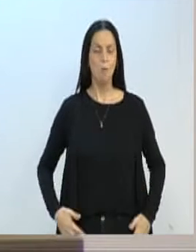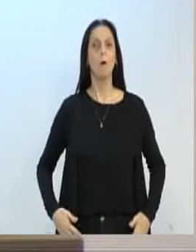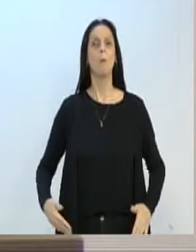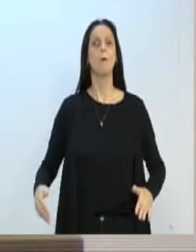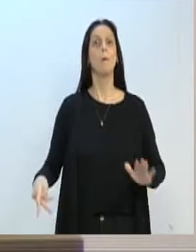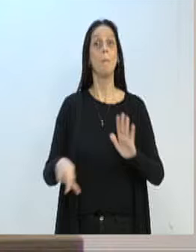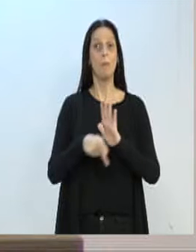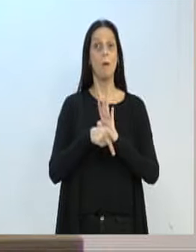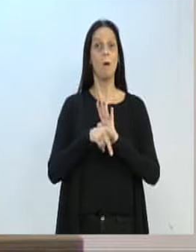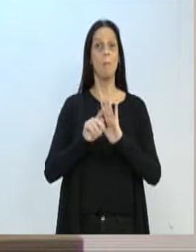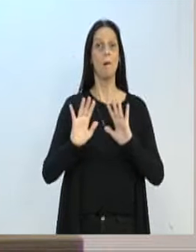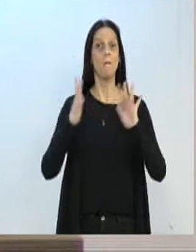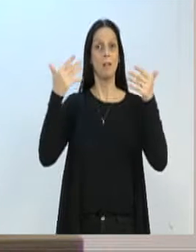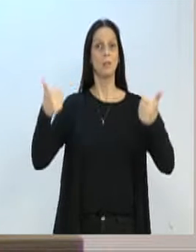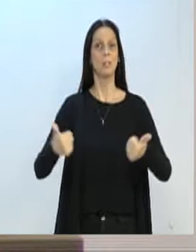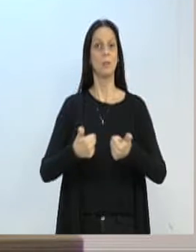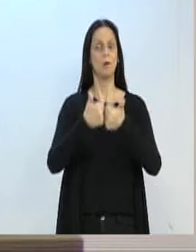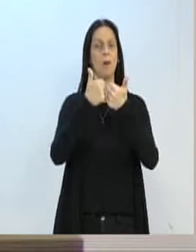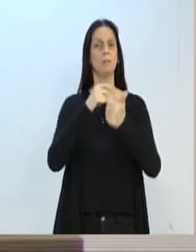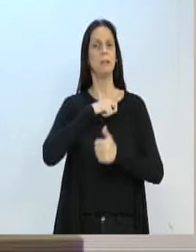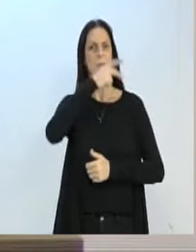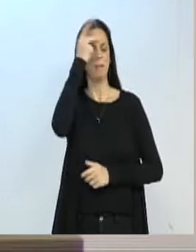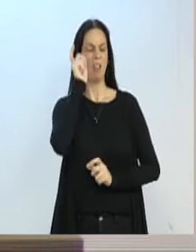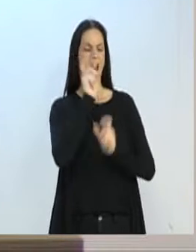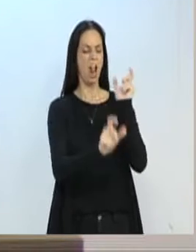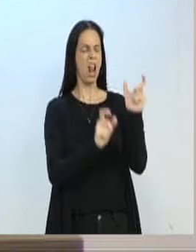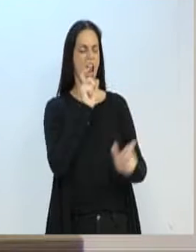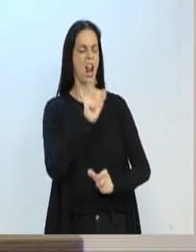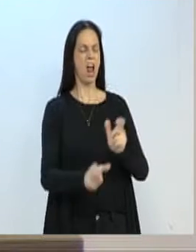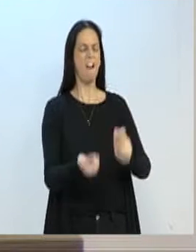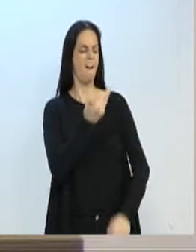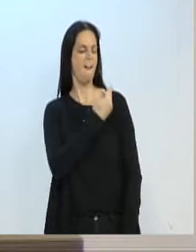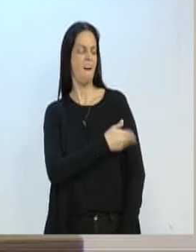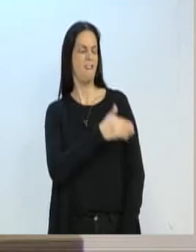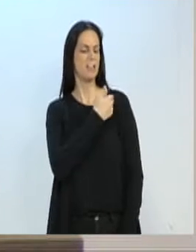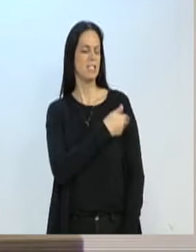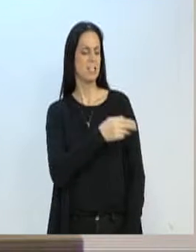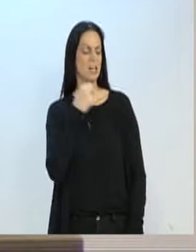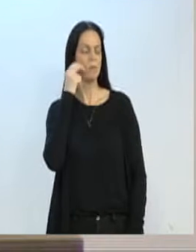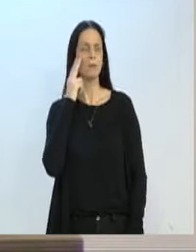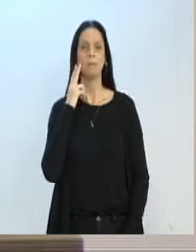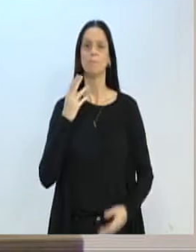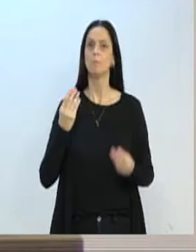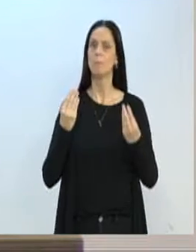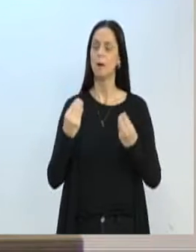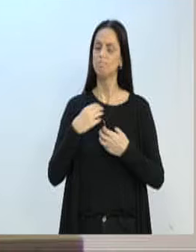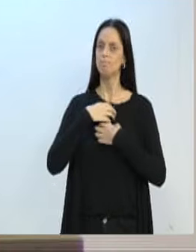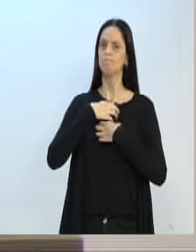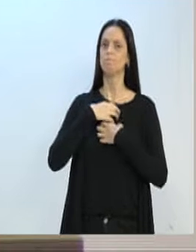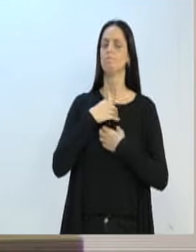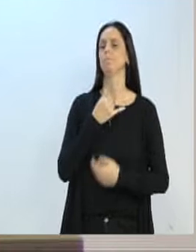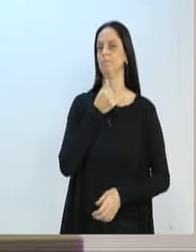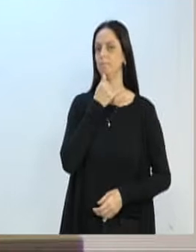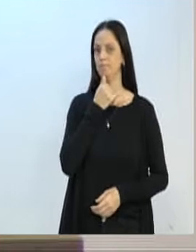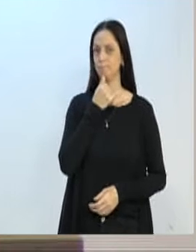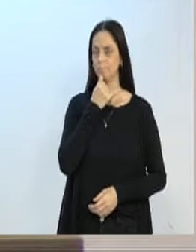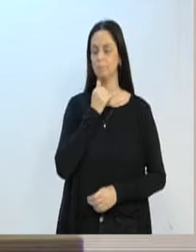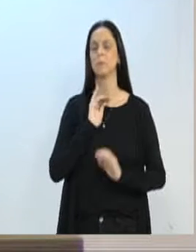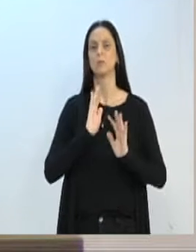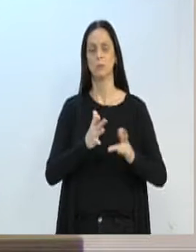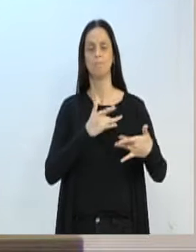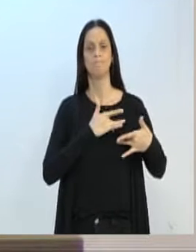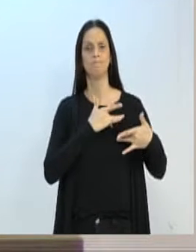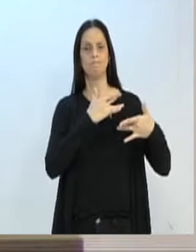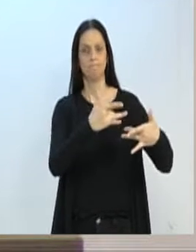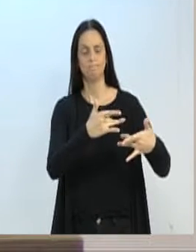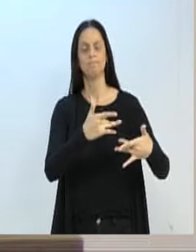sofrer aqueles ataques, sofrerem aquelas agressões de racismo e preconceito, nos entristece muito, vereador Gilson. Quando manifestamos nossa solidariedade ontem,